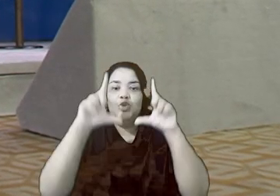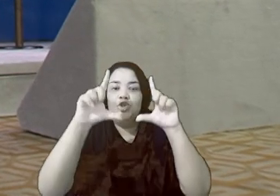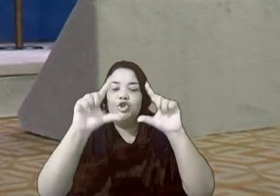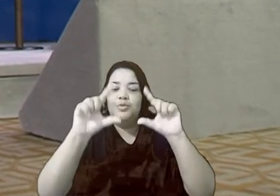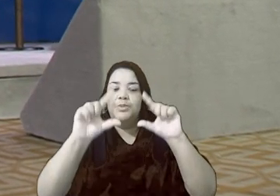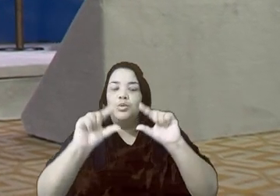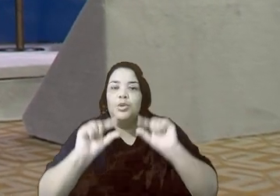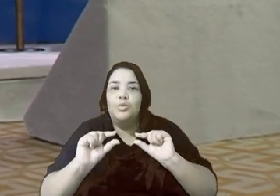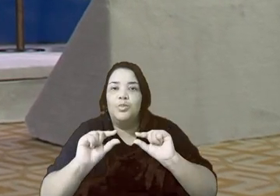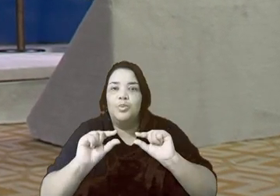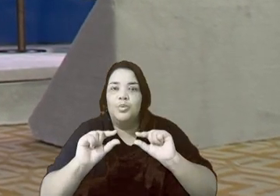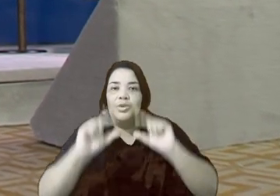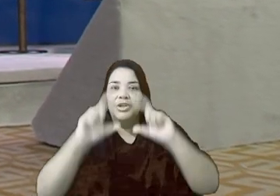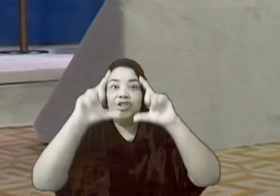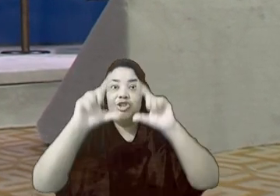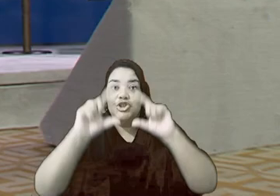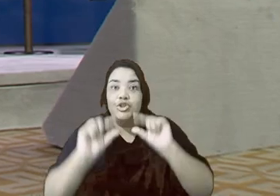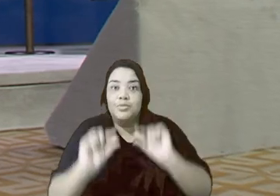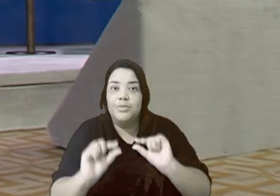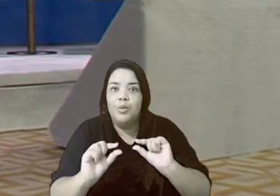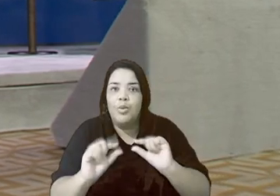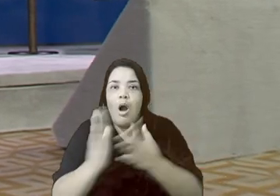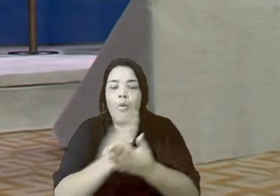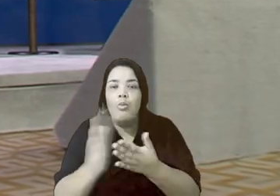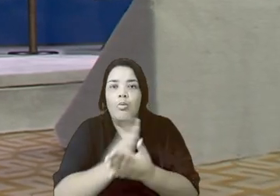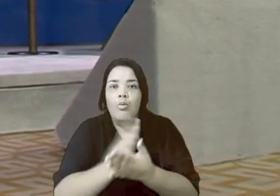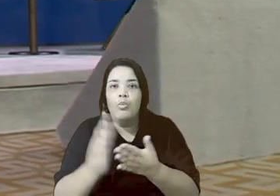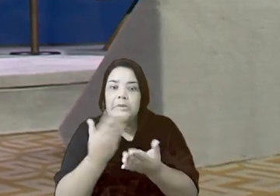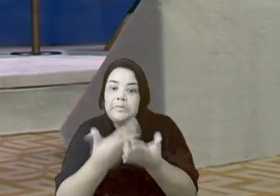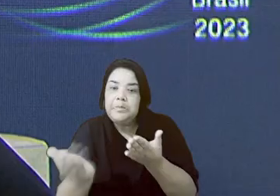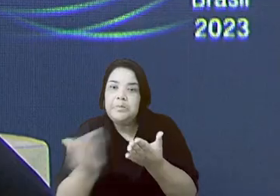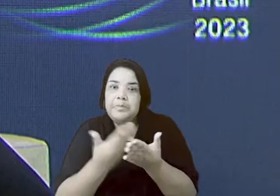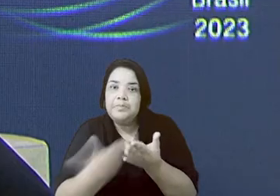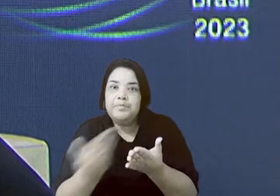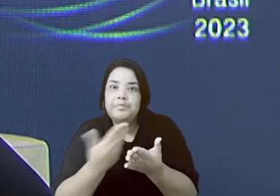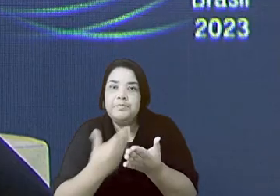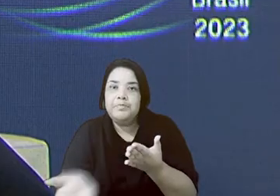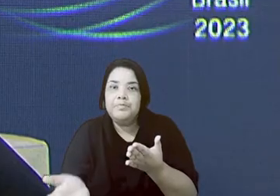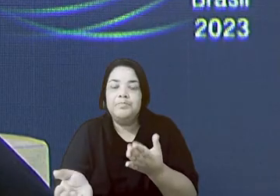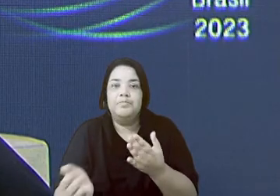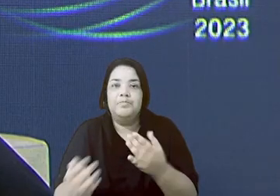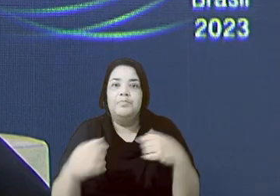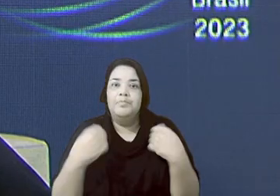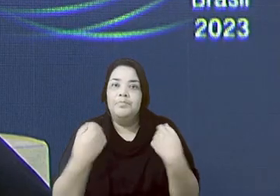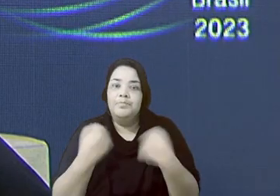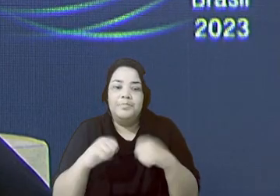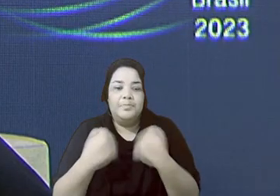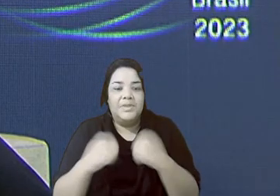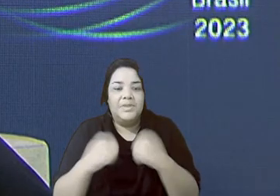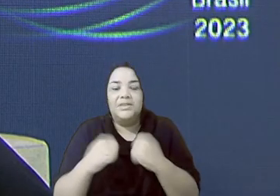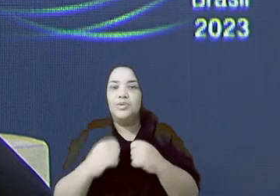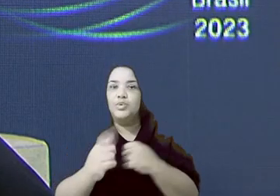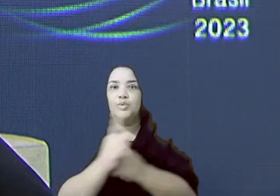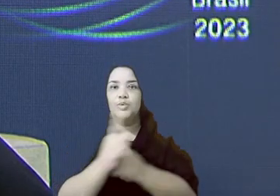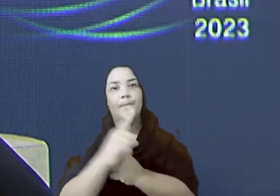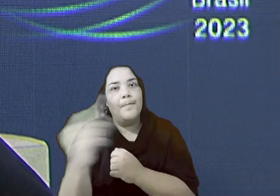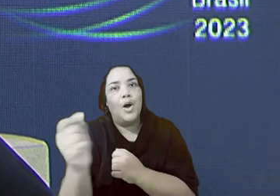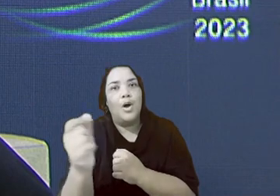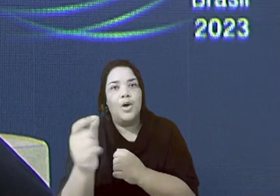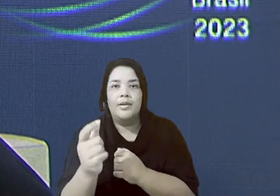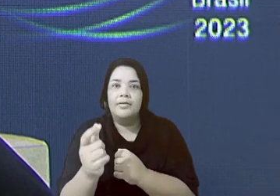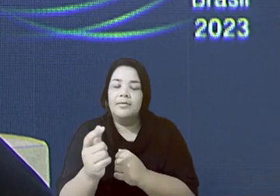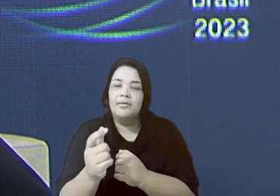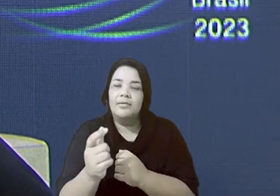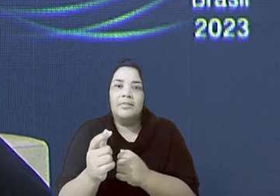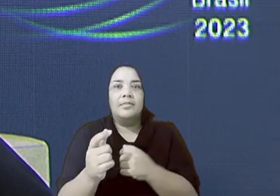algumas startudes que tiveram rodadas muito grandes tendo downround fazendo layout para poder equilibrar e evitar